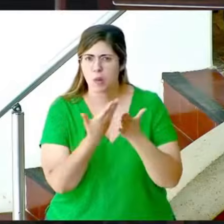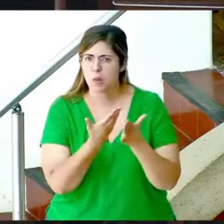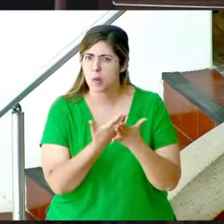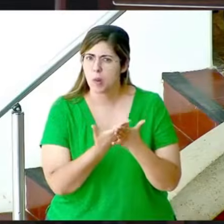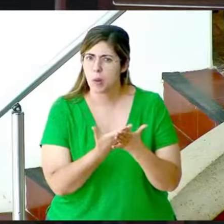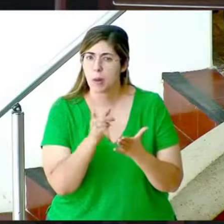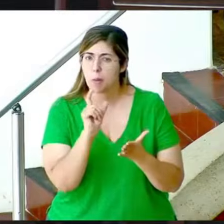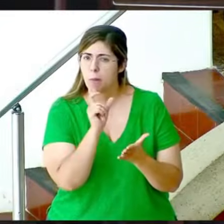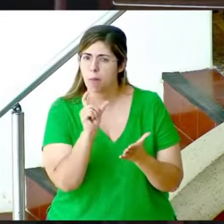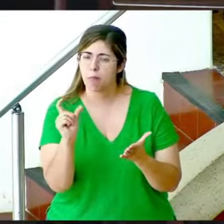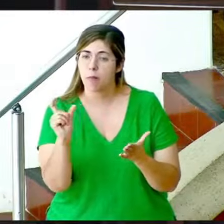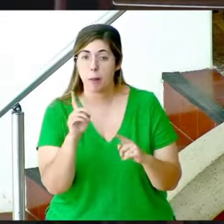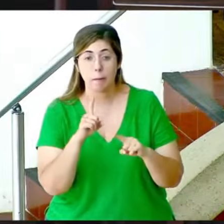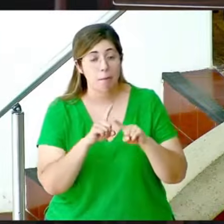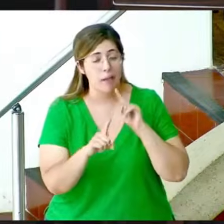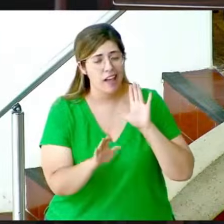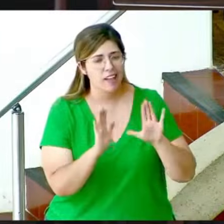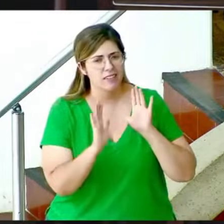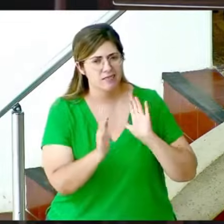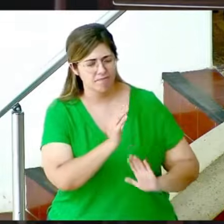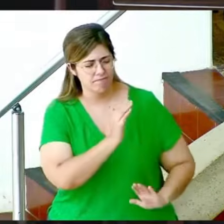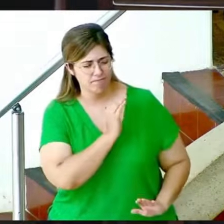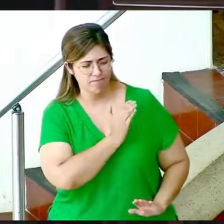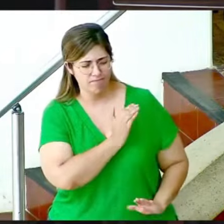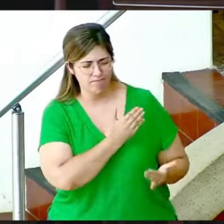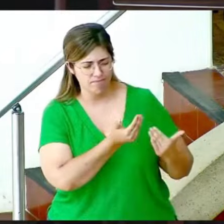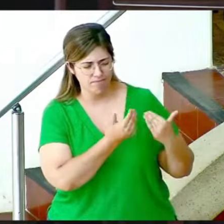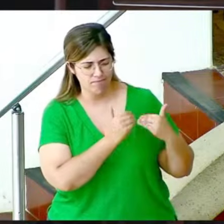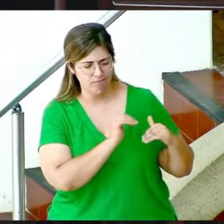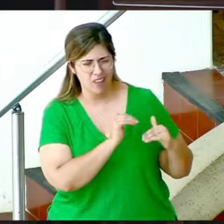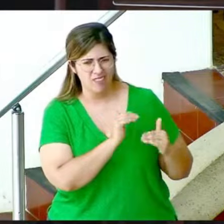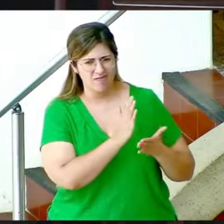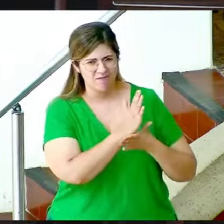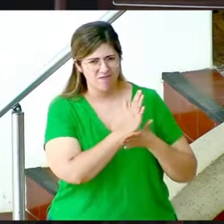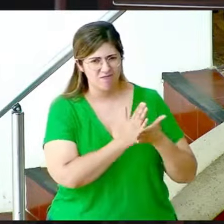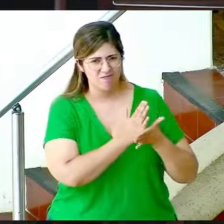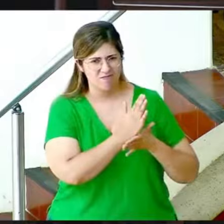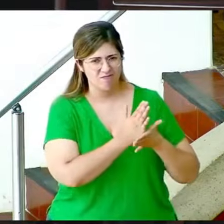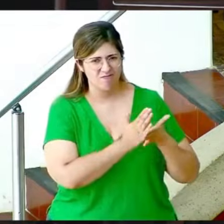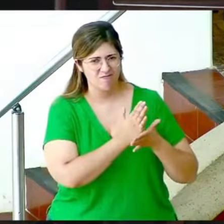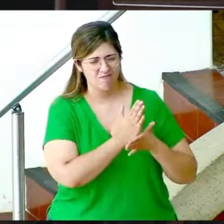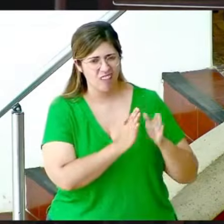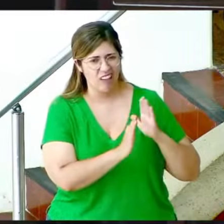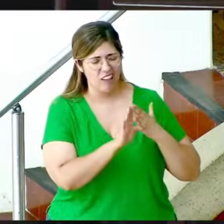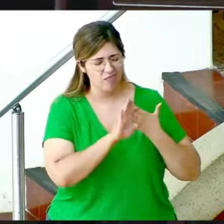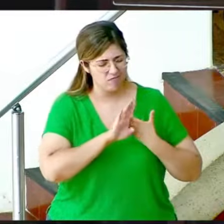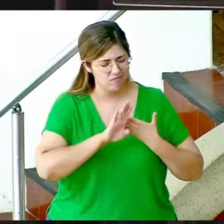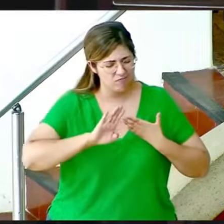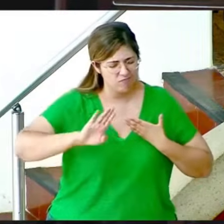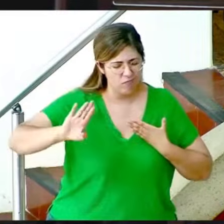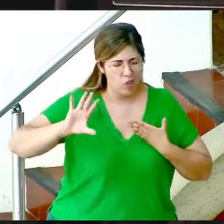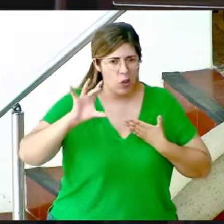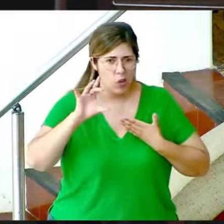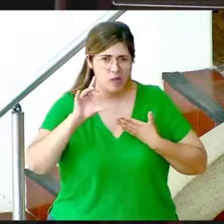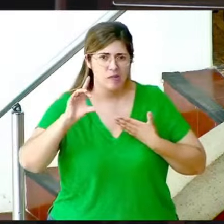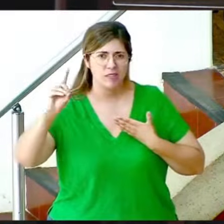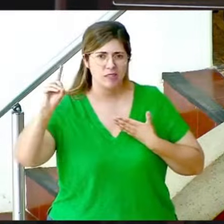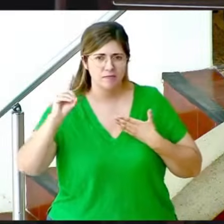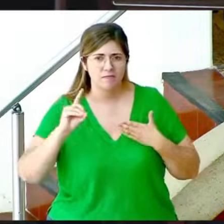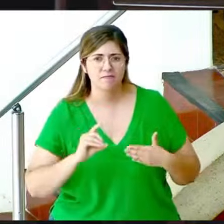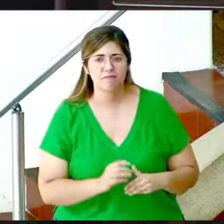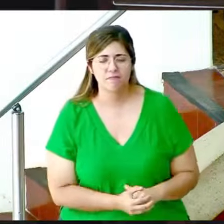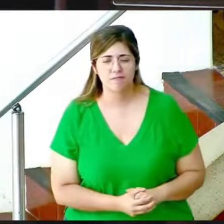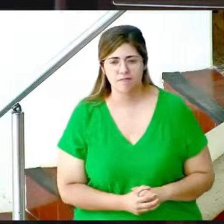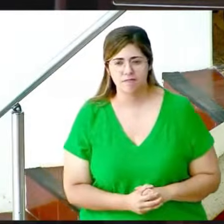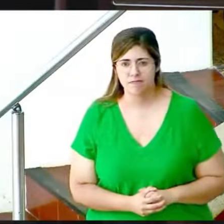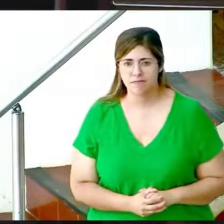tem um coração dividido, tem um coração que não teme, tem um coração que está distante, distraído às vezes. Tudo